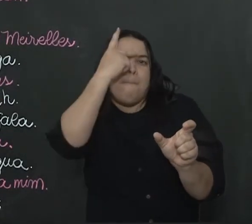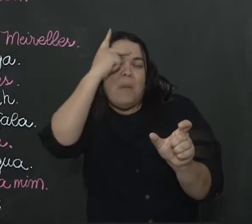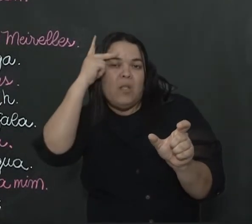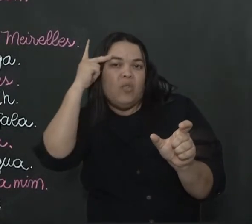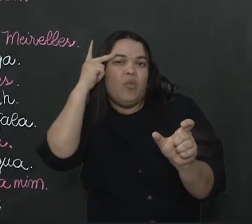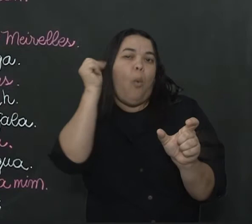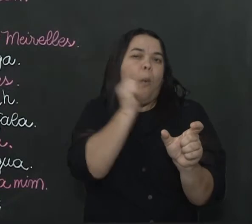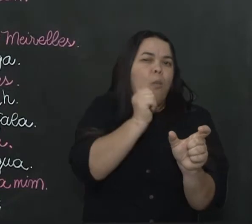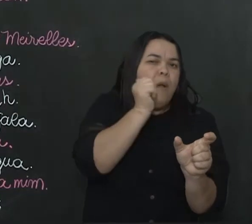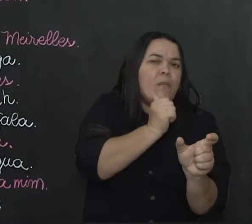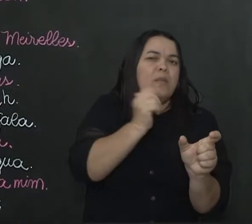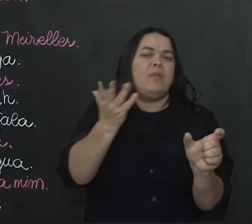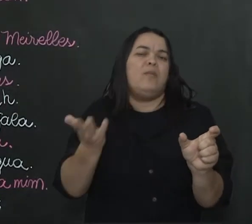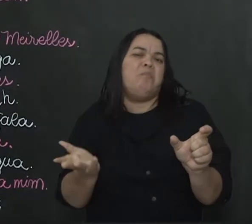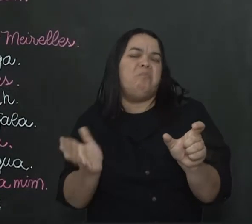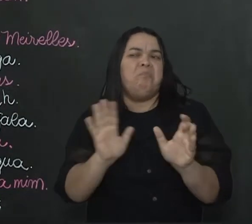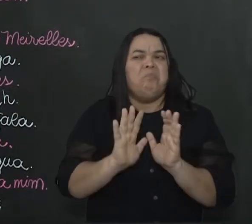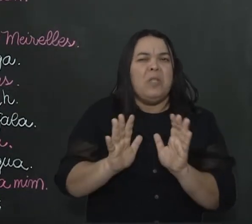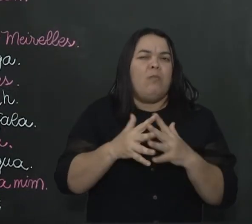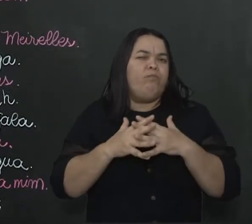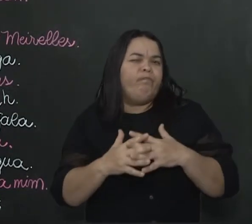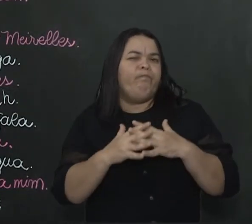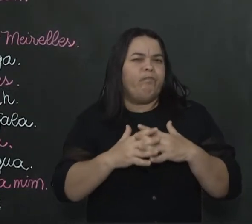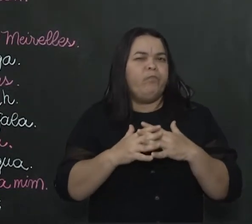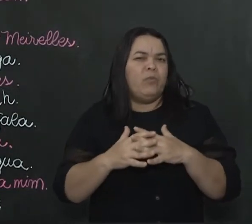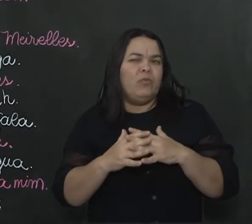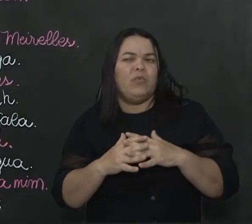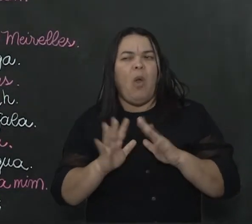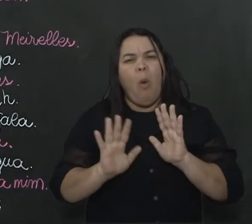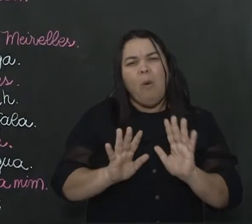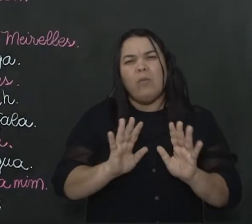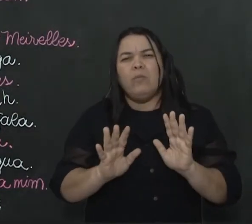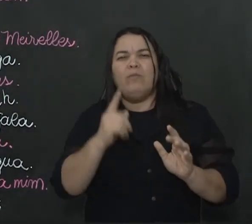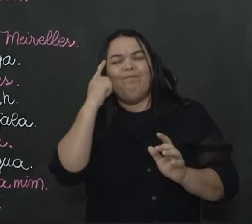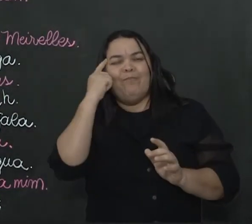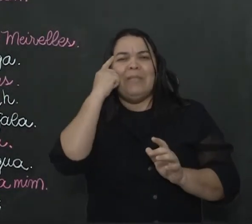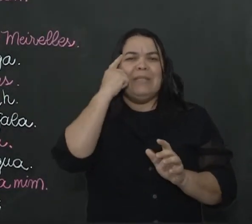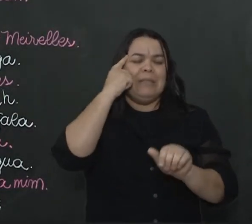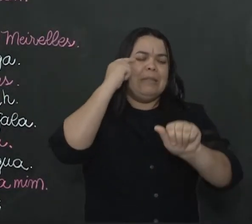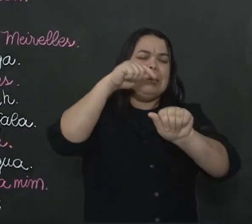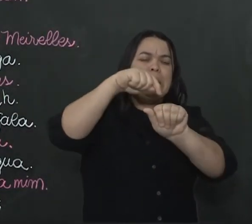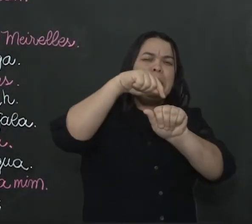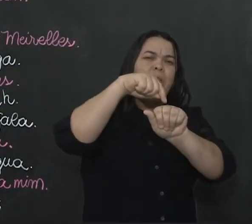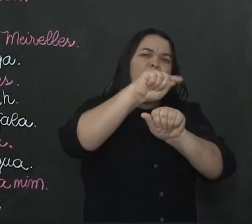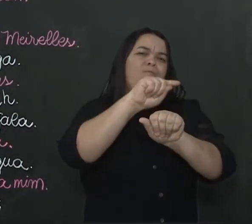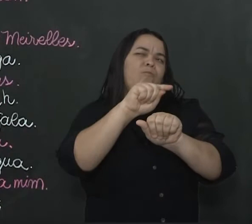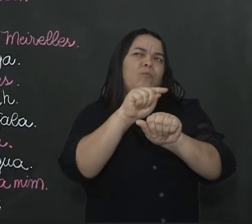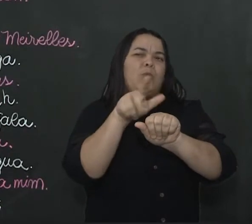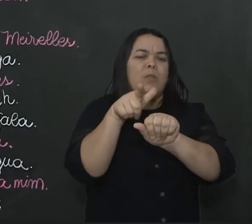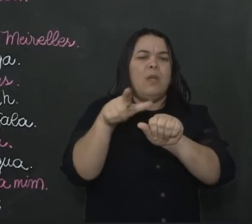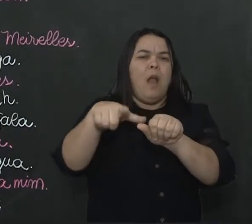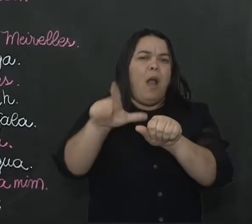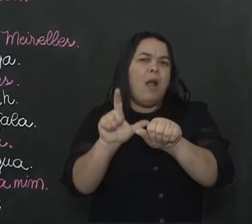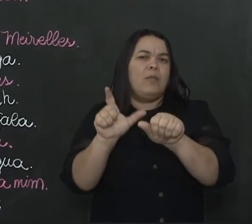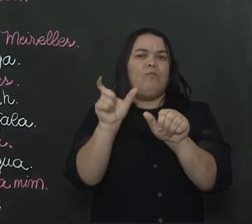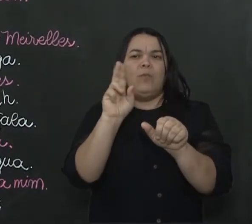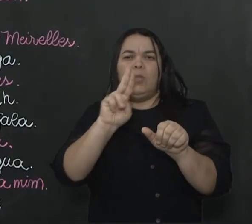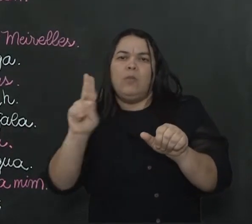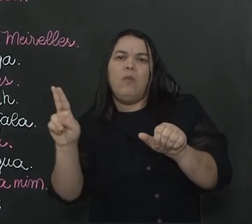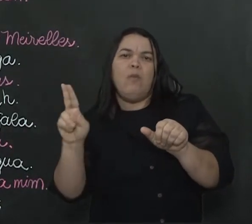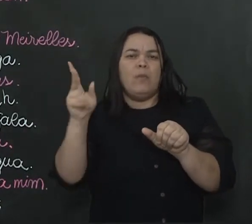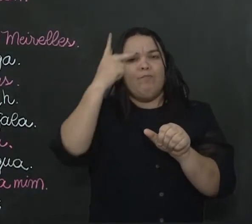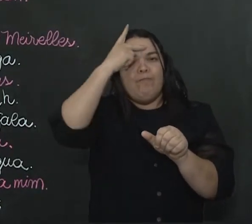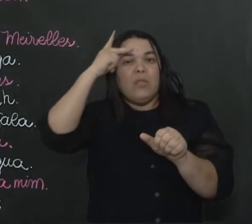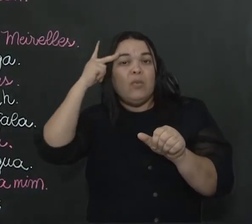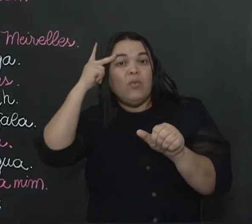femininos ainda seja uma questão polêmica na gramática. Há estudiosos que defendem apenas que esse acento indicativo da crase ocorra antes de nomes próprios se você admite que